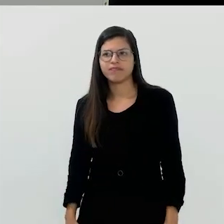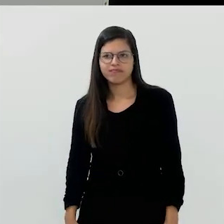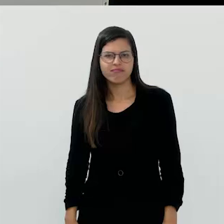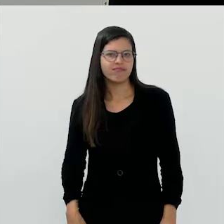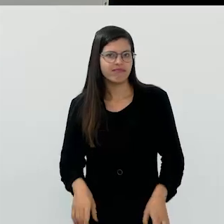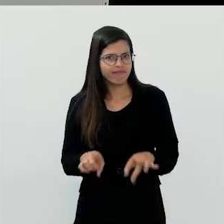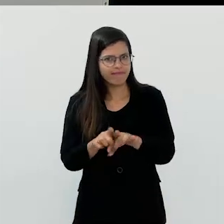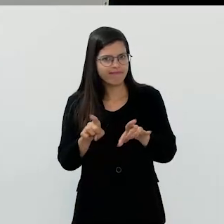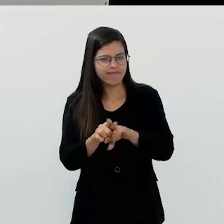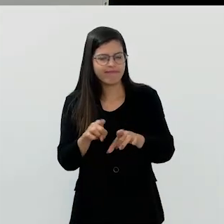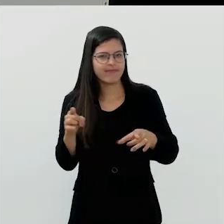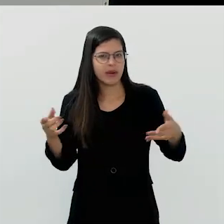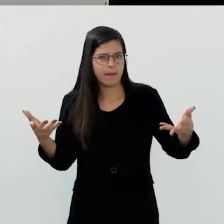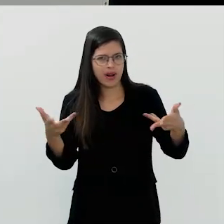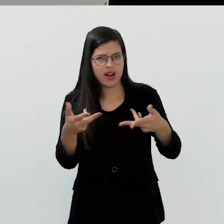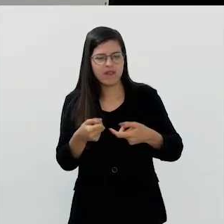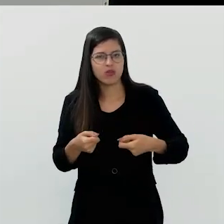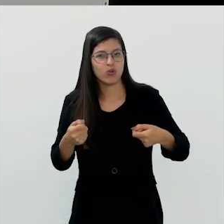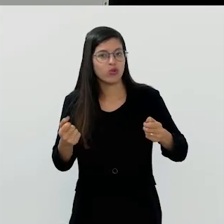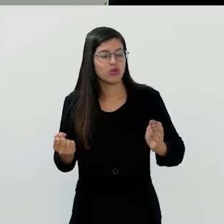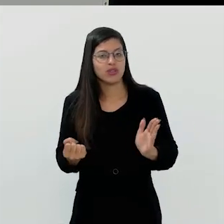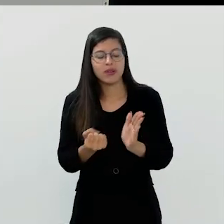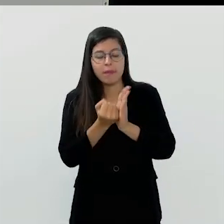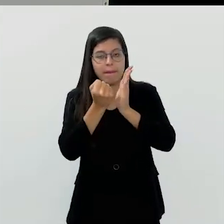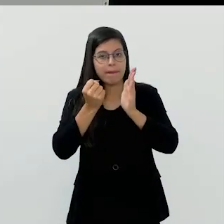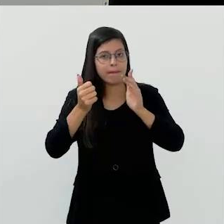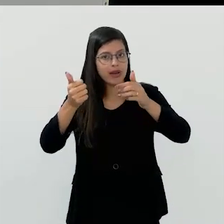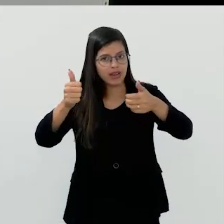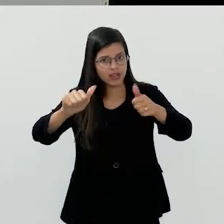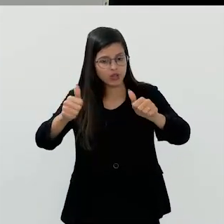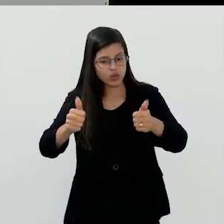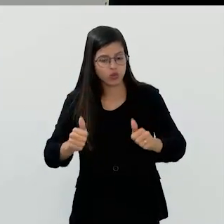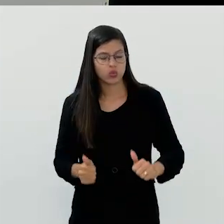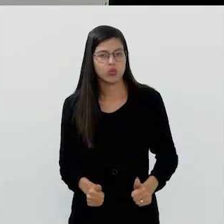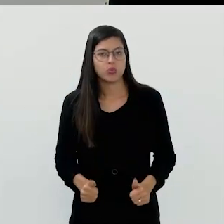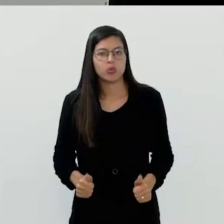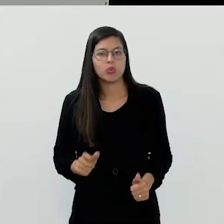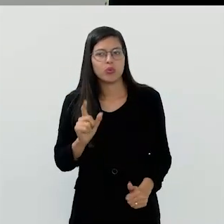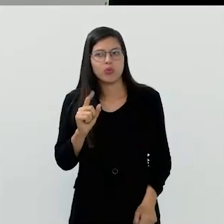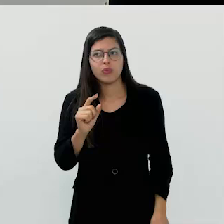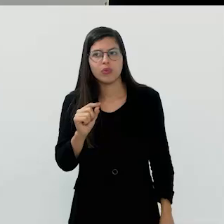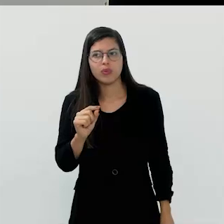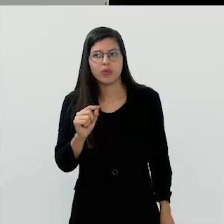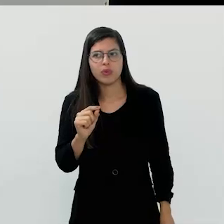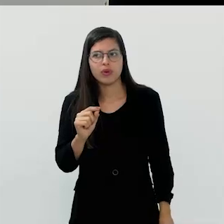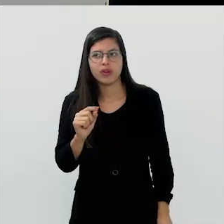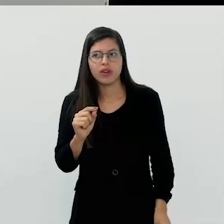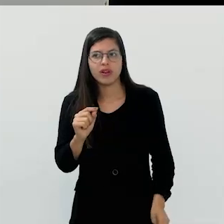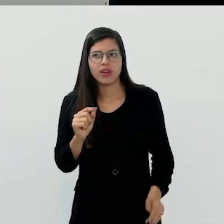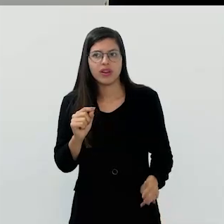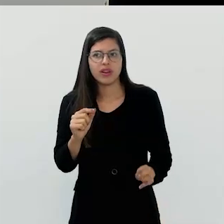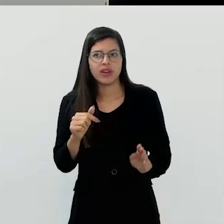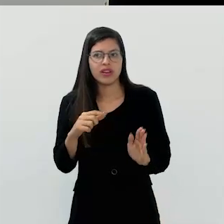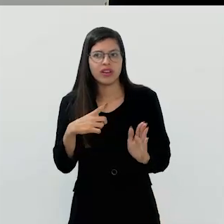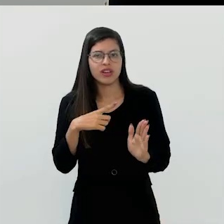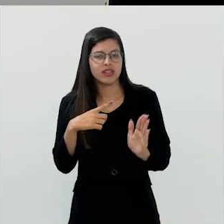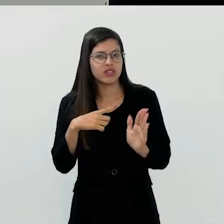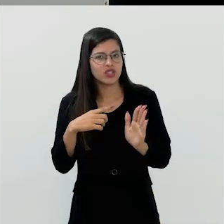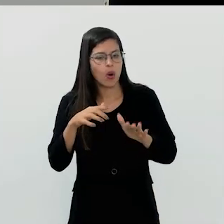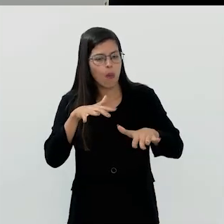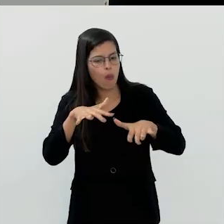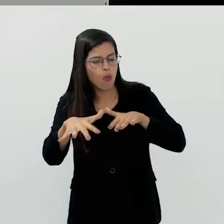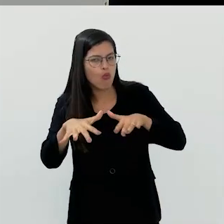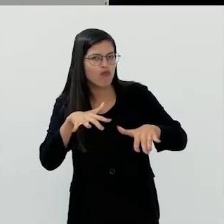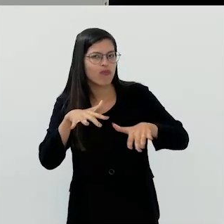Aquilo também foi maravilhoso, né? O que foi... marca aquela escultura é a expressão do índio, né? Tinha um